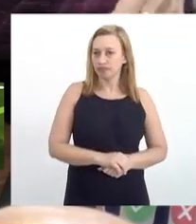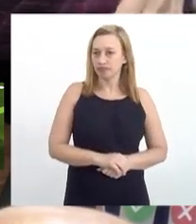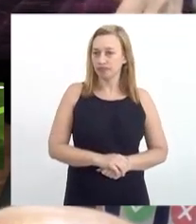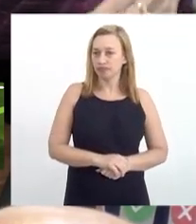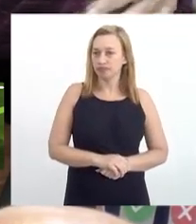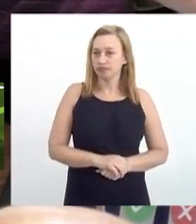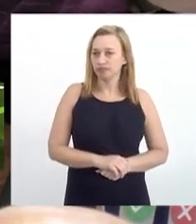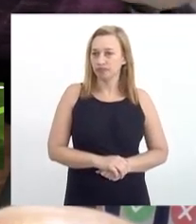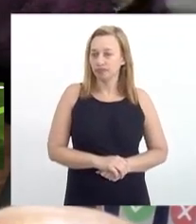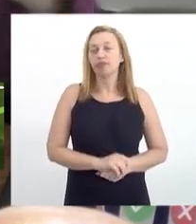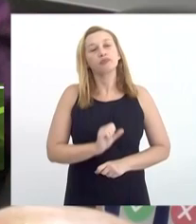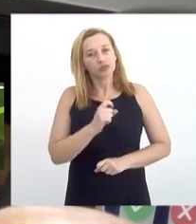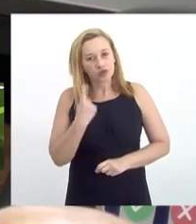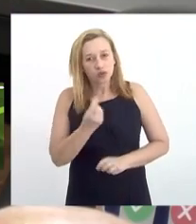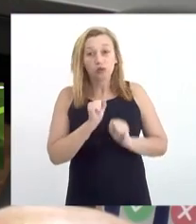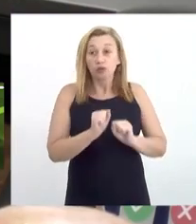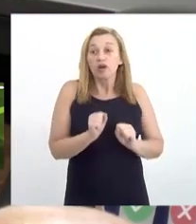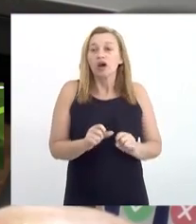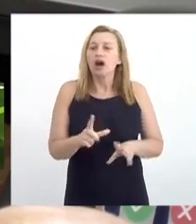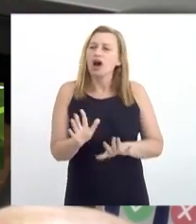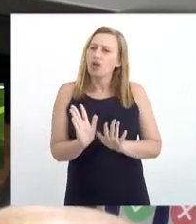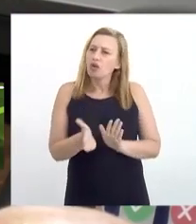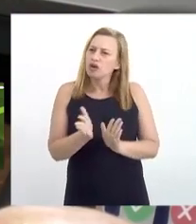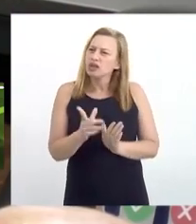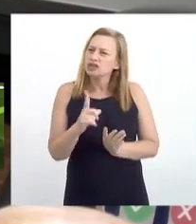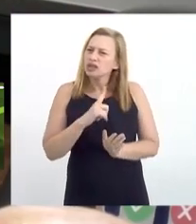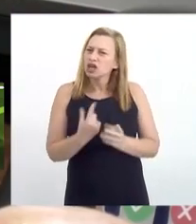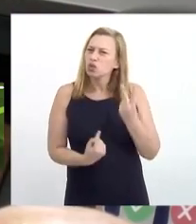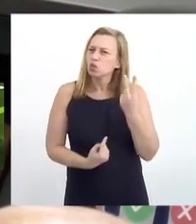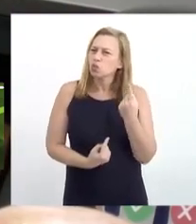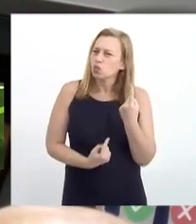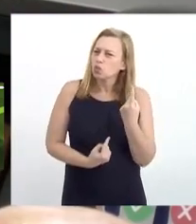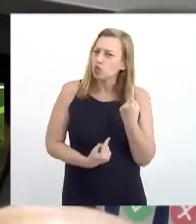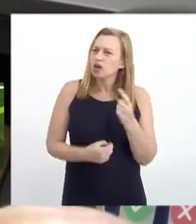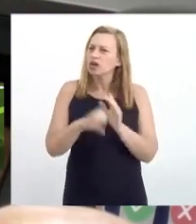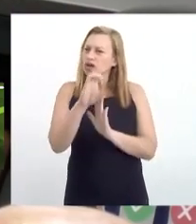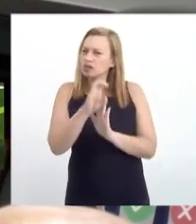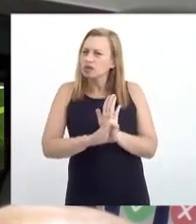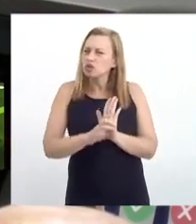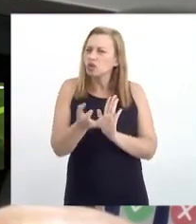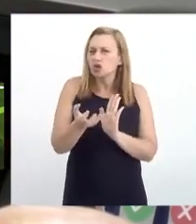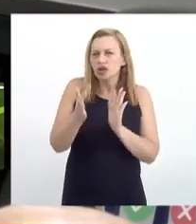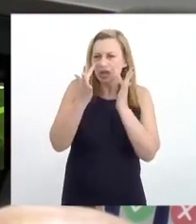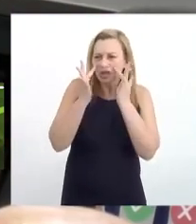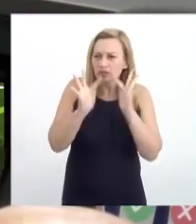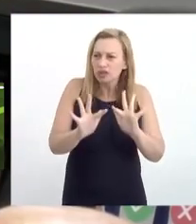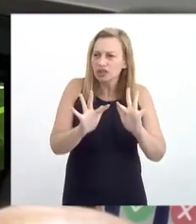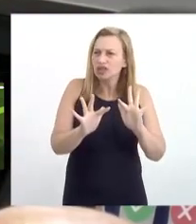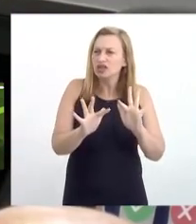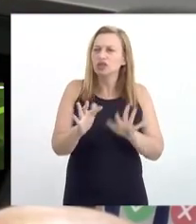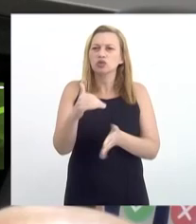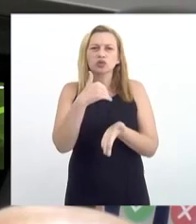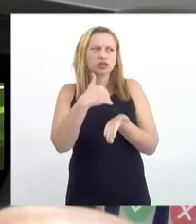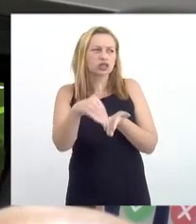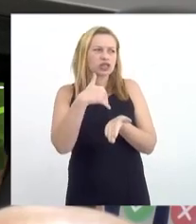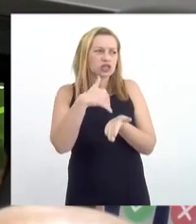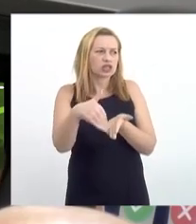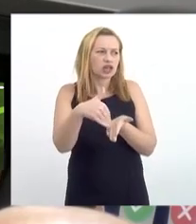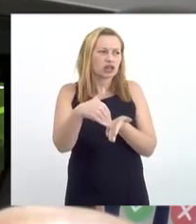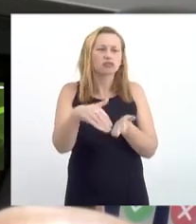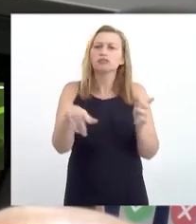que a gente possa. Agora, tem uma emenda que eu queria chamar a atenção do secretário,